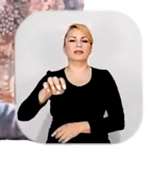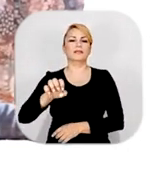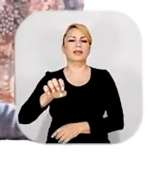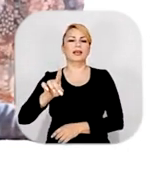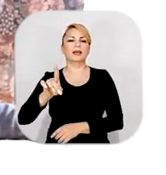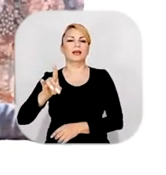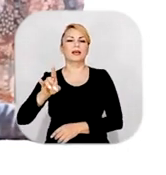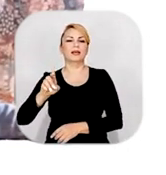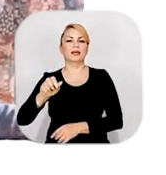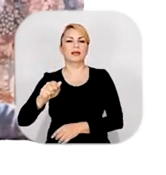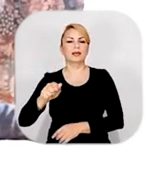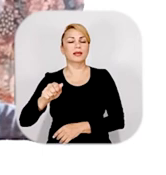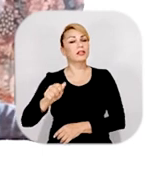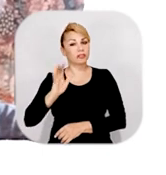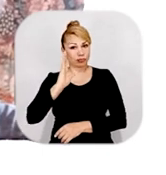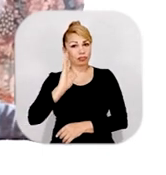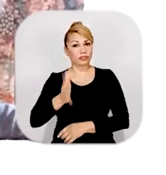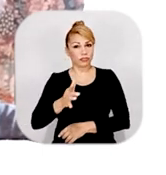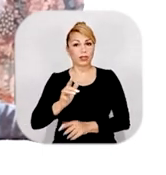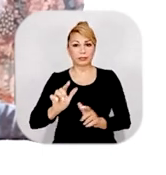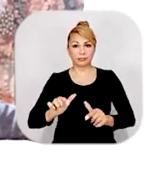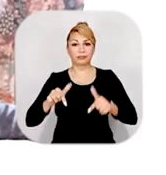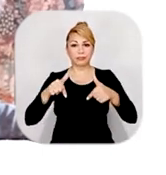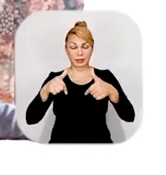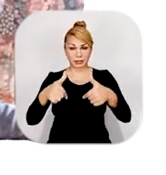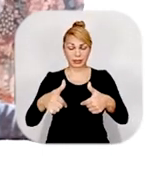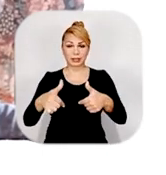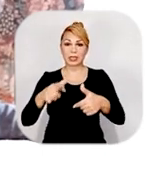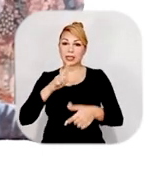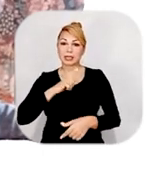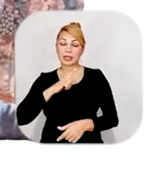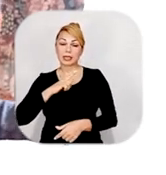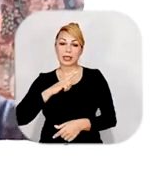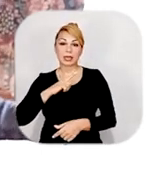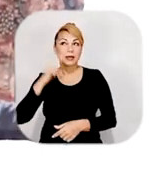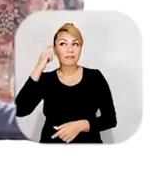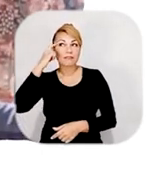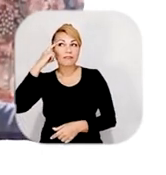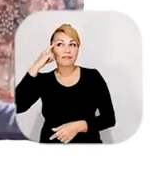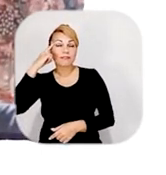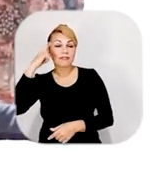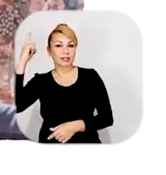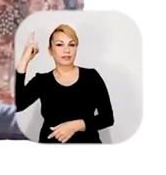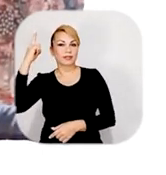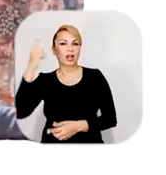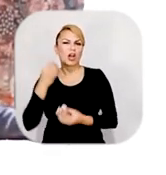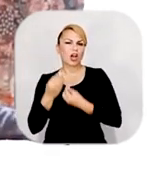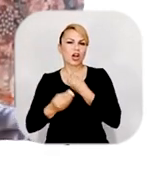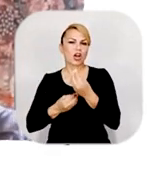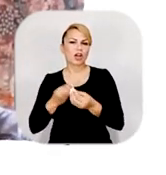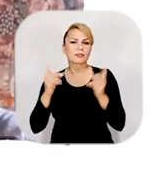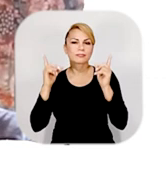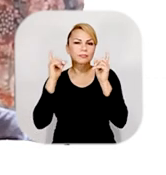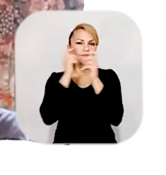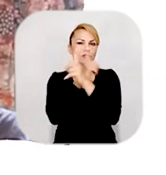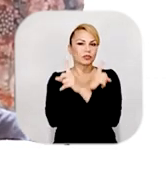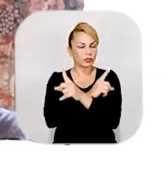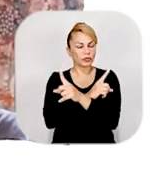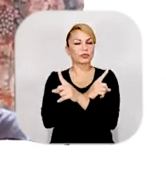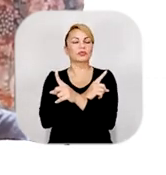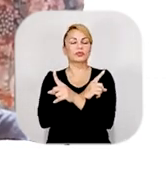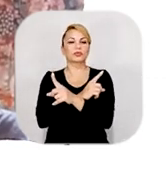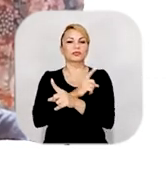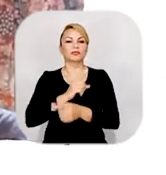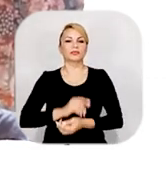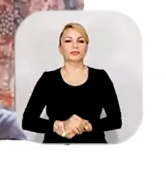Digamos que ele já foi bem trabalhoso e deu uma ideia da dificuldade mesmo de tratar a